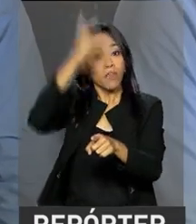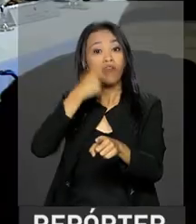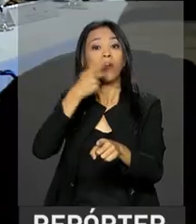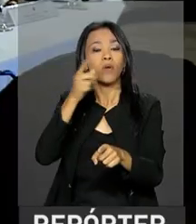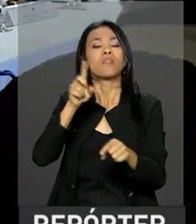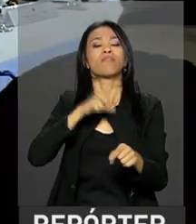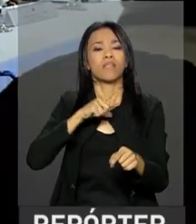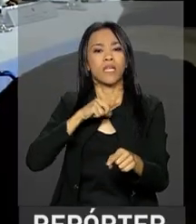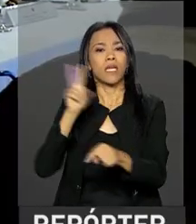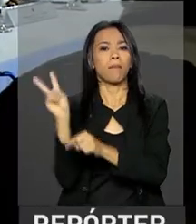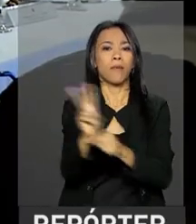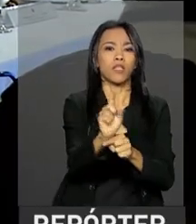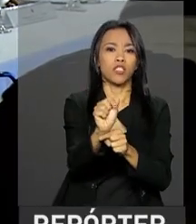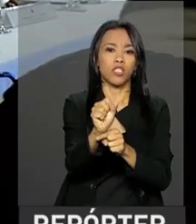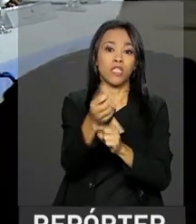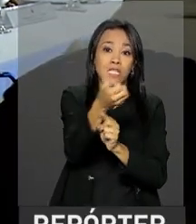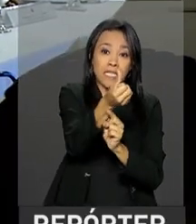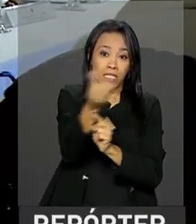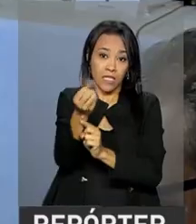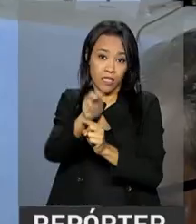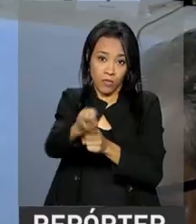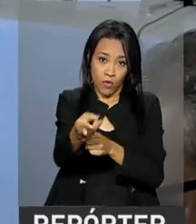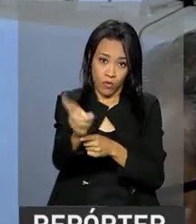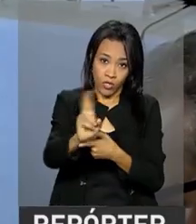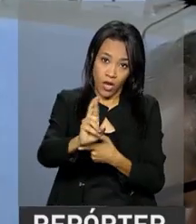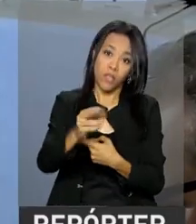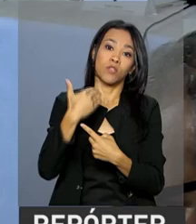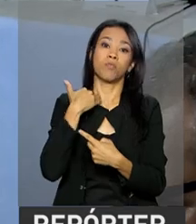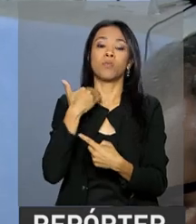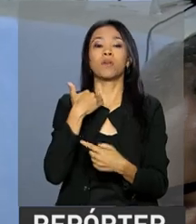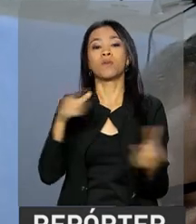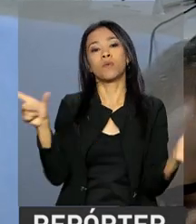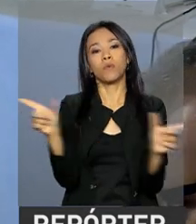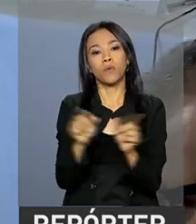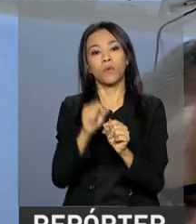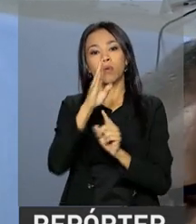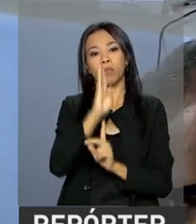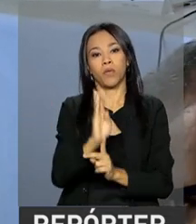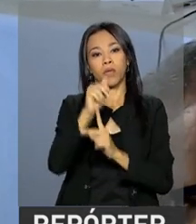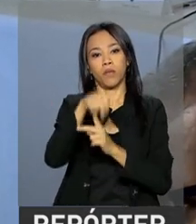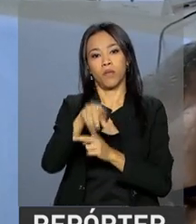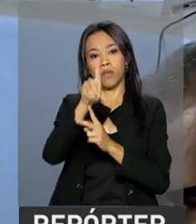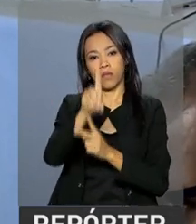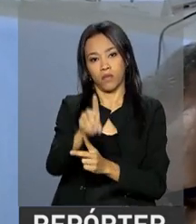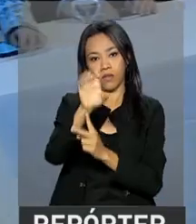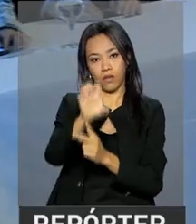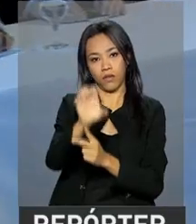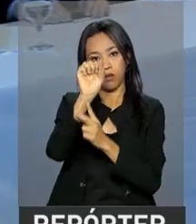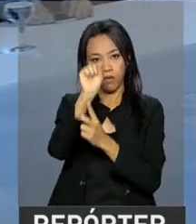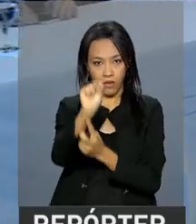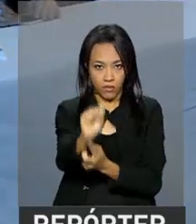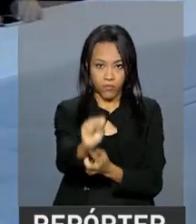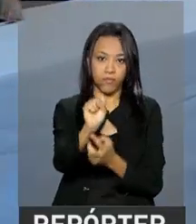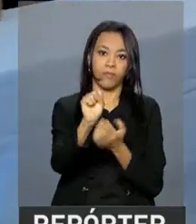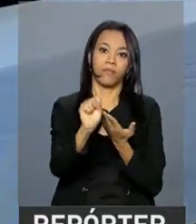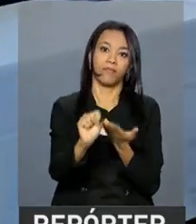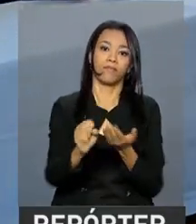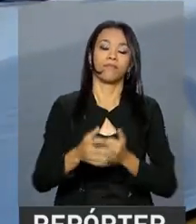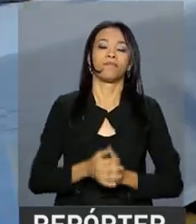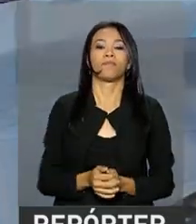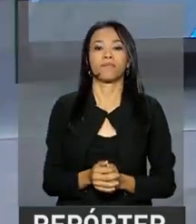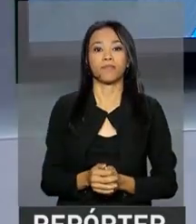crédito de R 600 milhões de reais do Banco Nacional de desenvolvimento econômico e social o